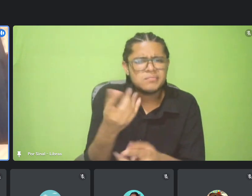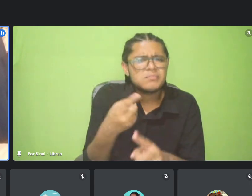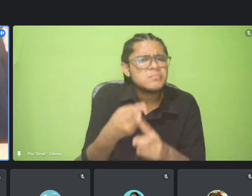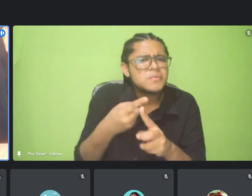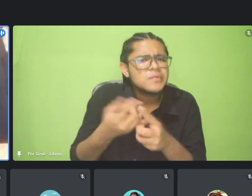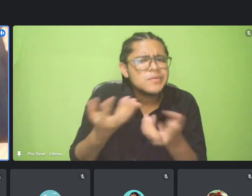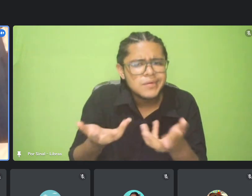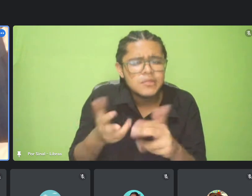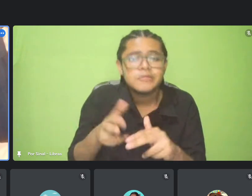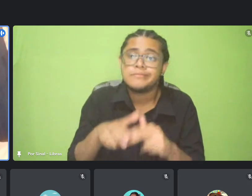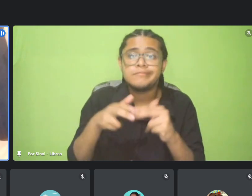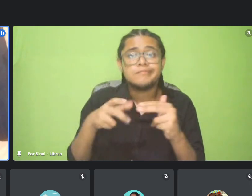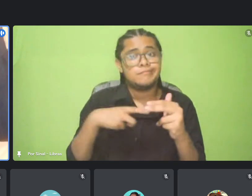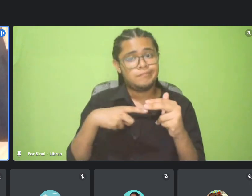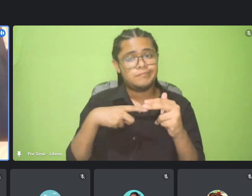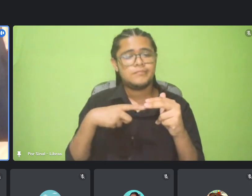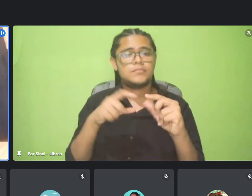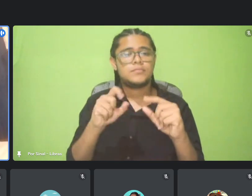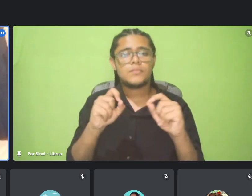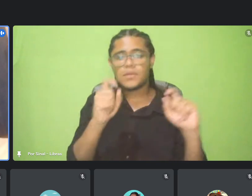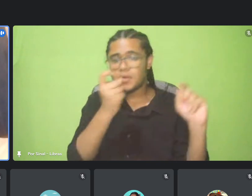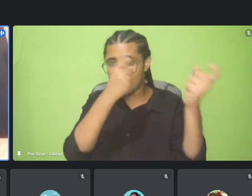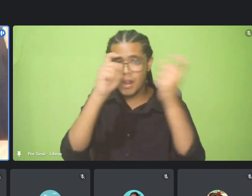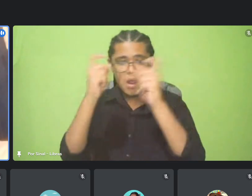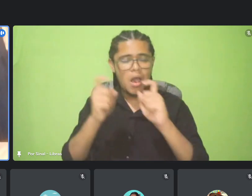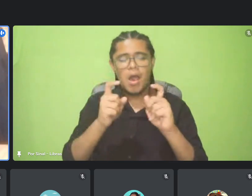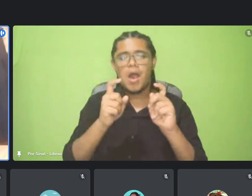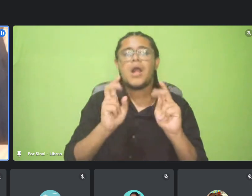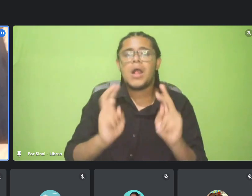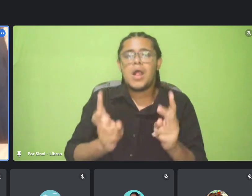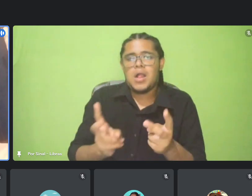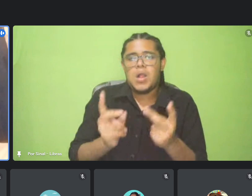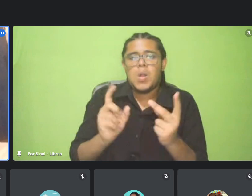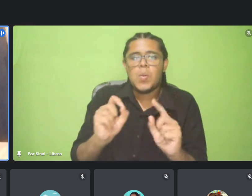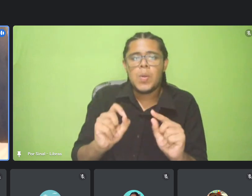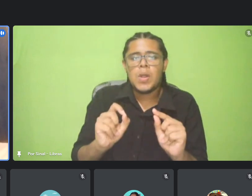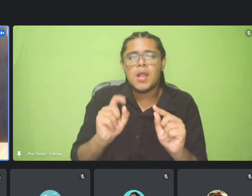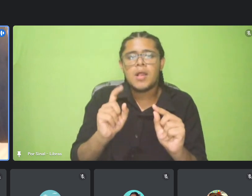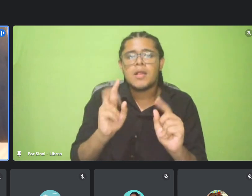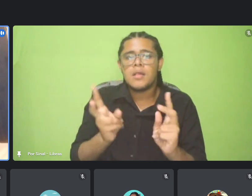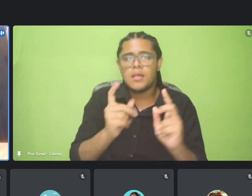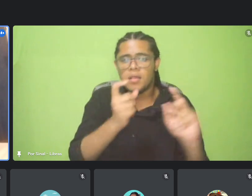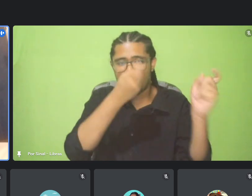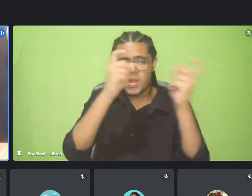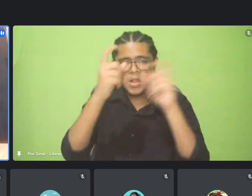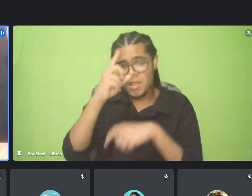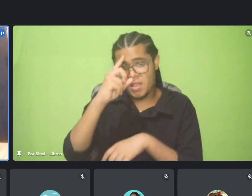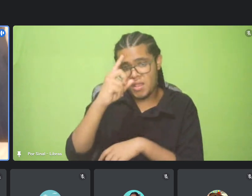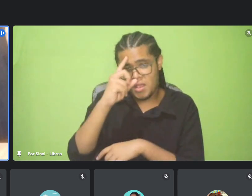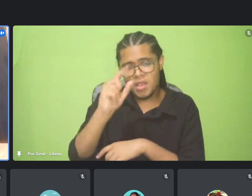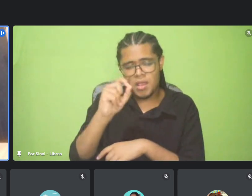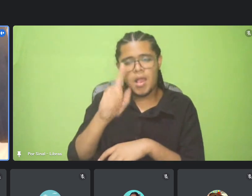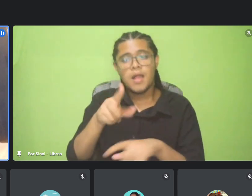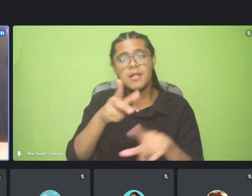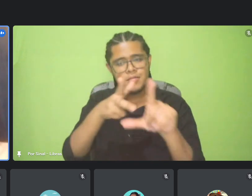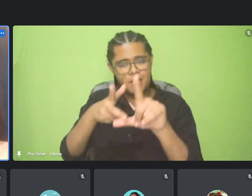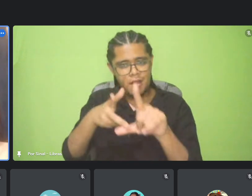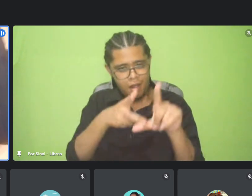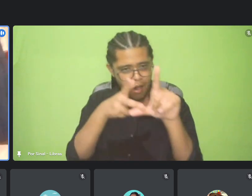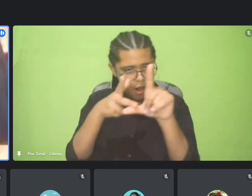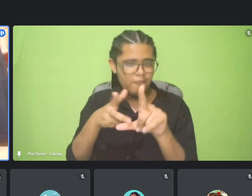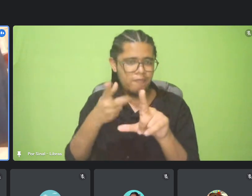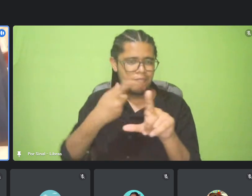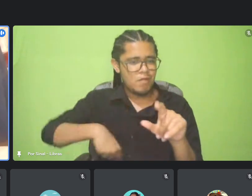discute diariamente que são, no caso, a gente aborda, no caso, foi abordado nas lives que a gente fez